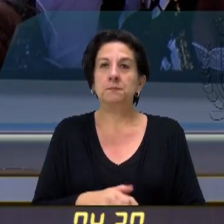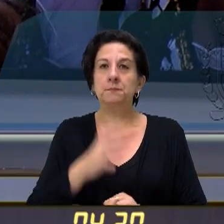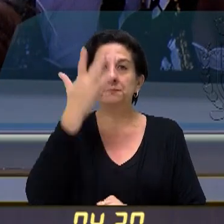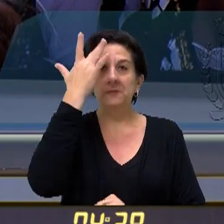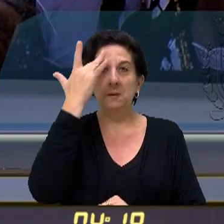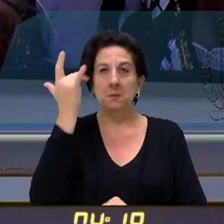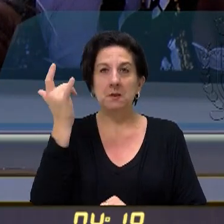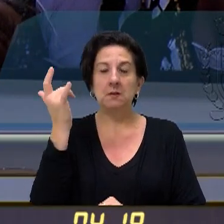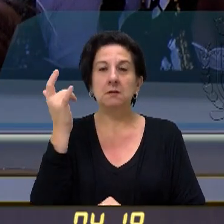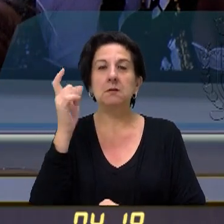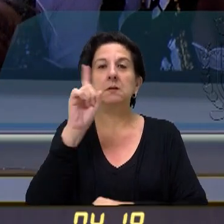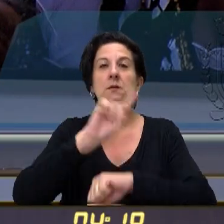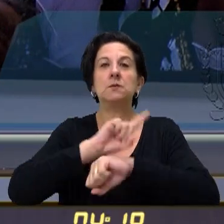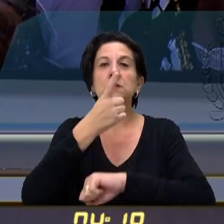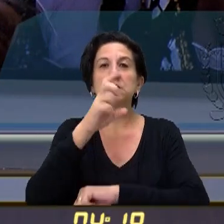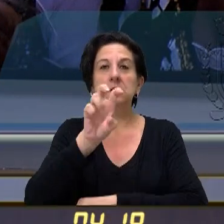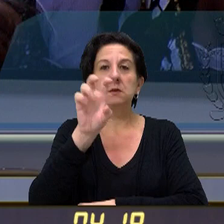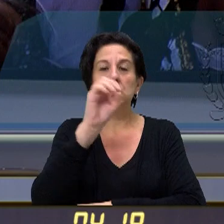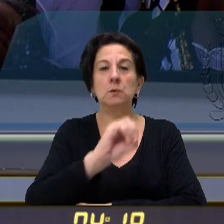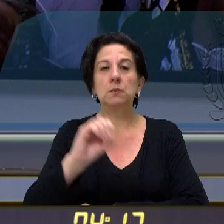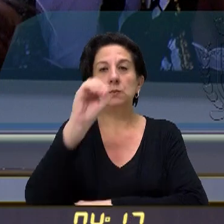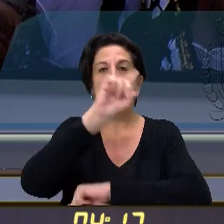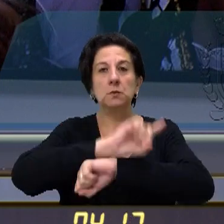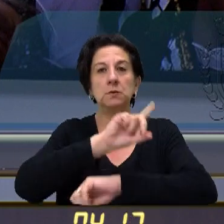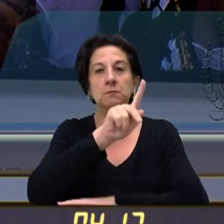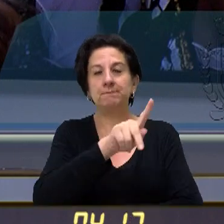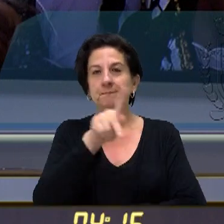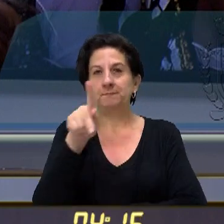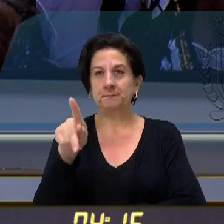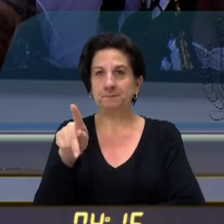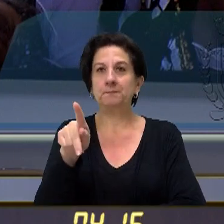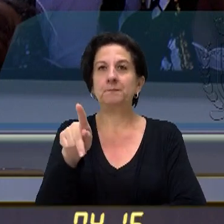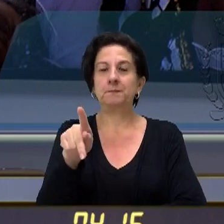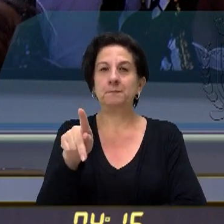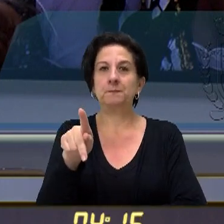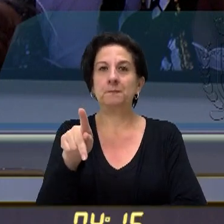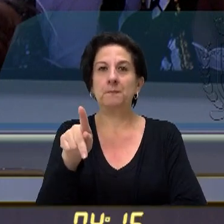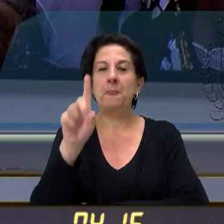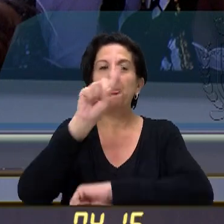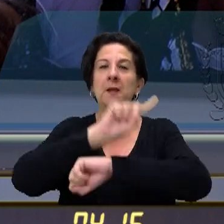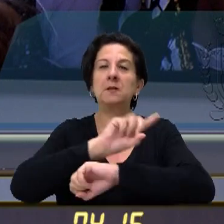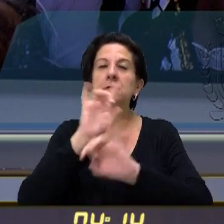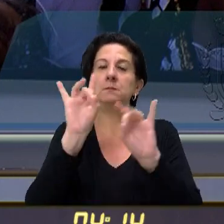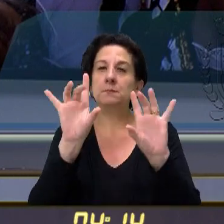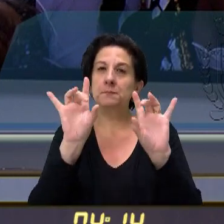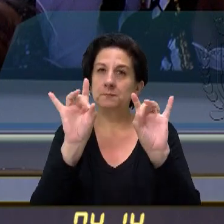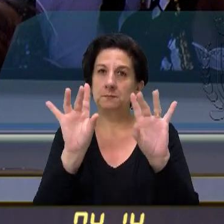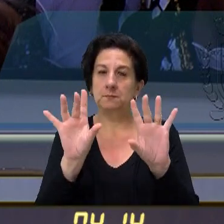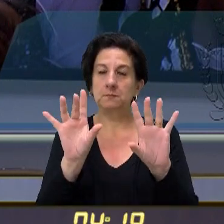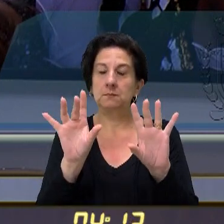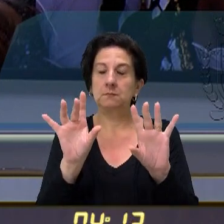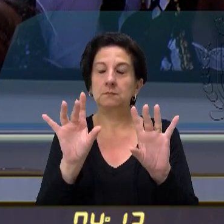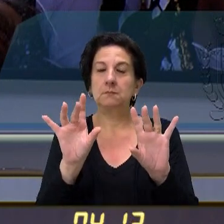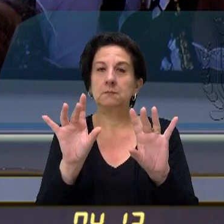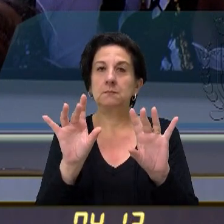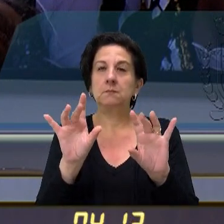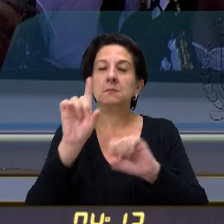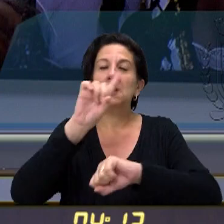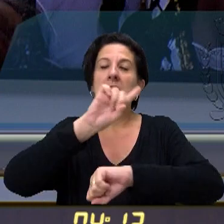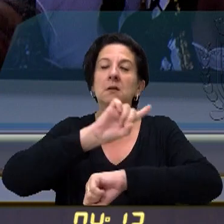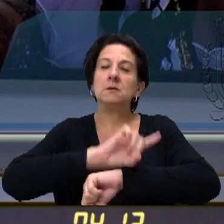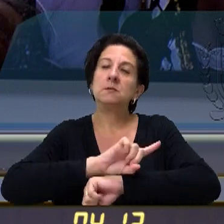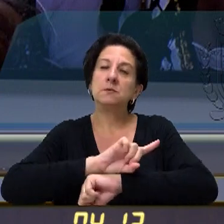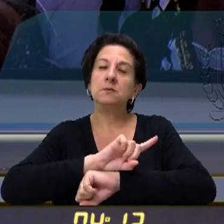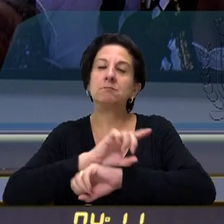Amanhã, dia 15 de outubro, é o dia do professor. É um dia especial, portanto. Um dia